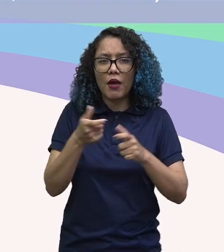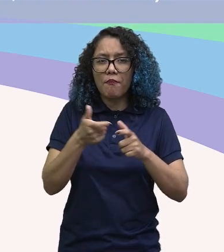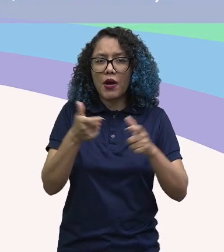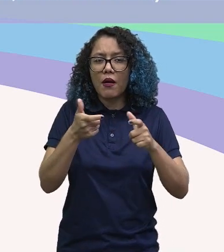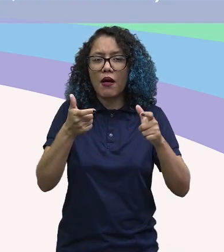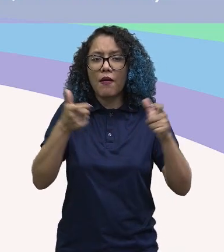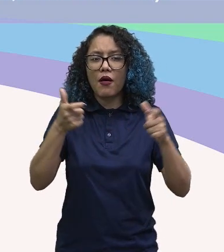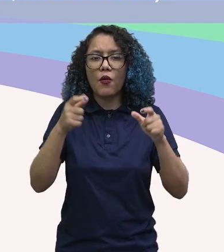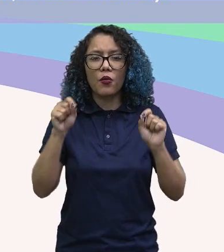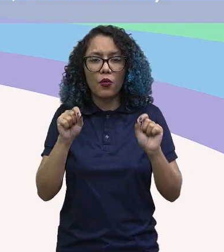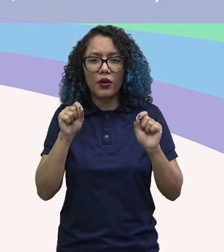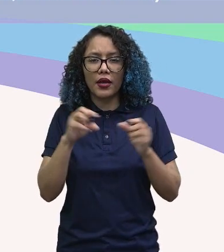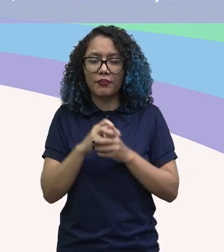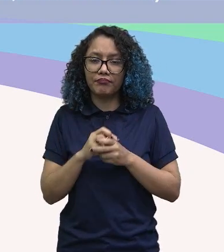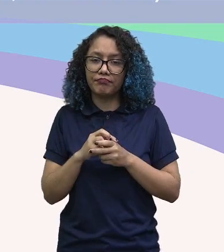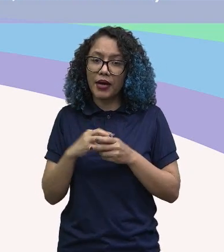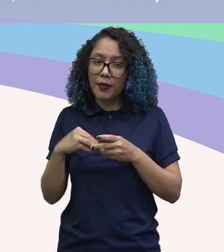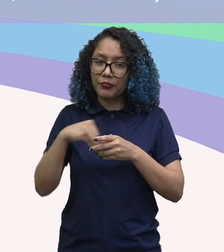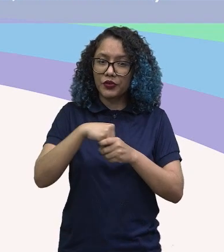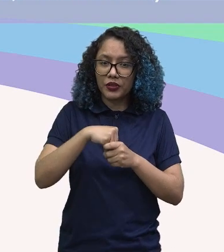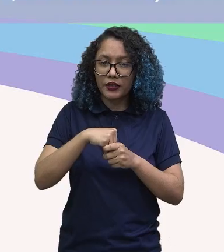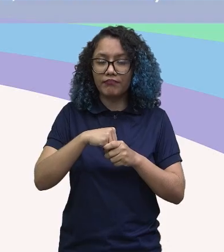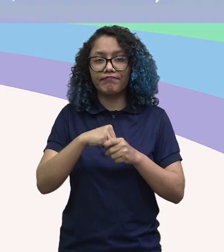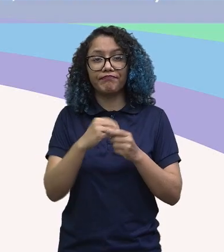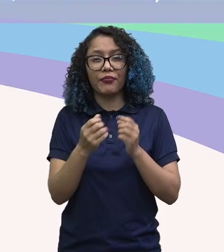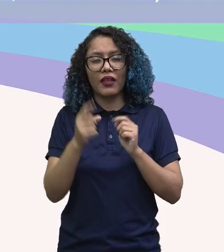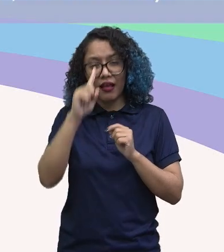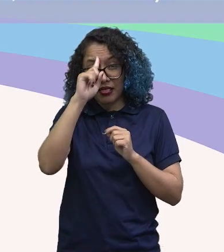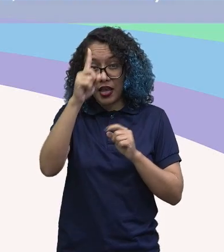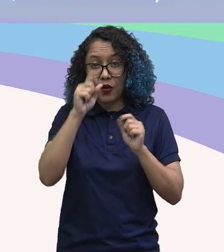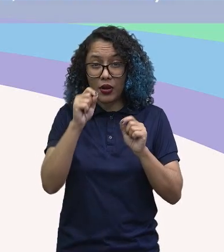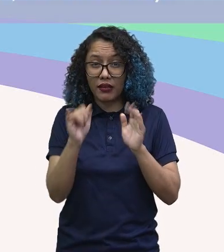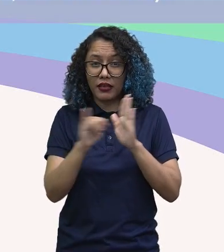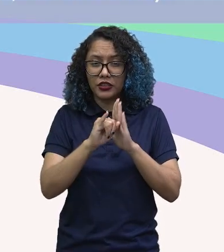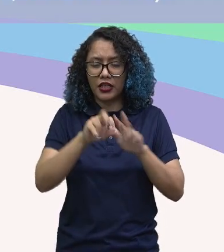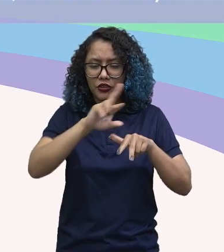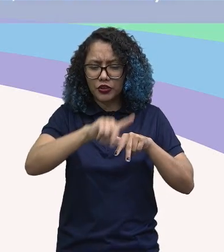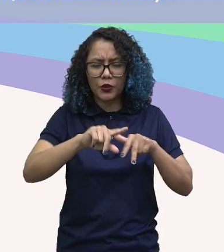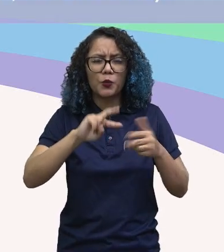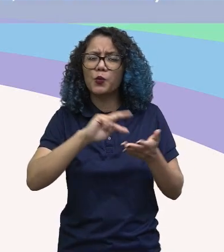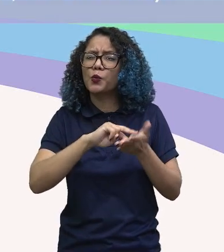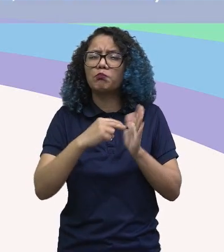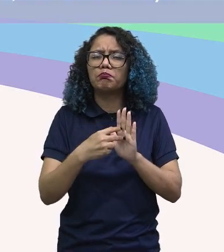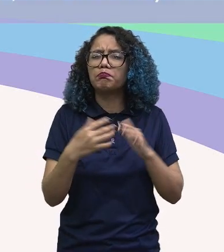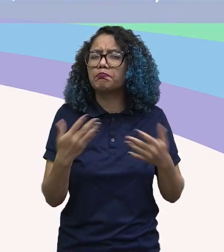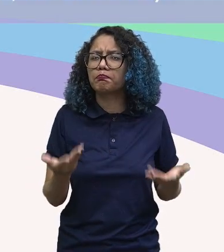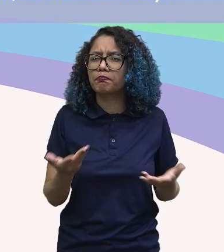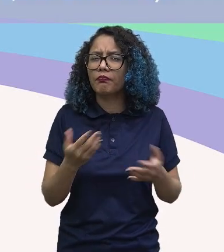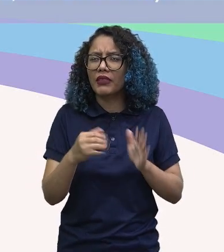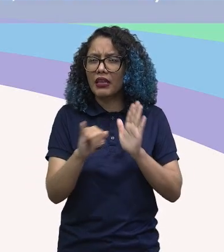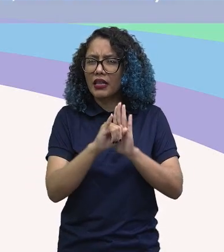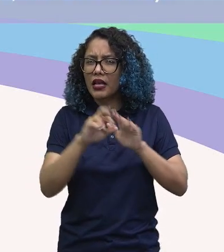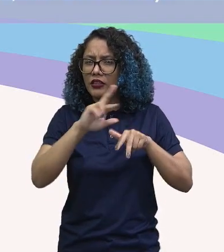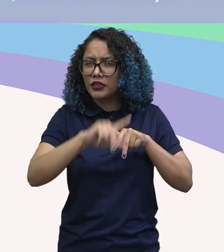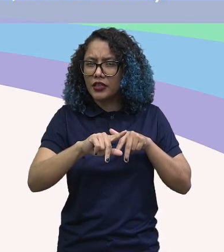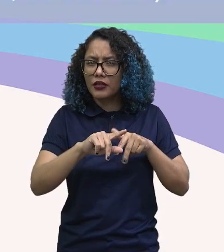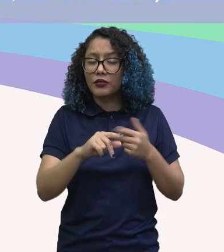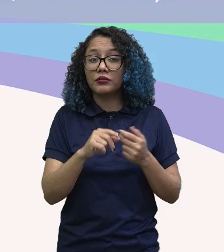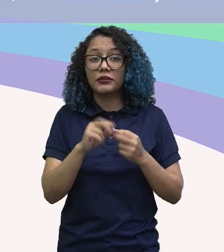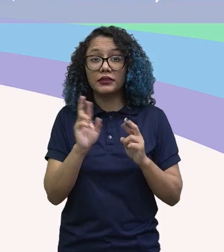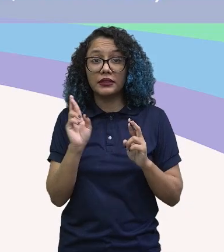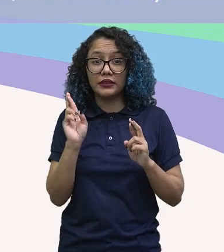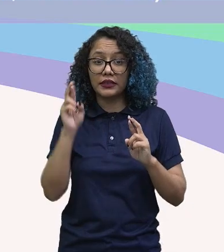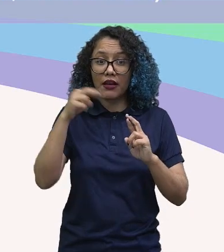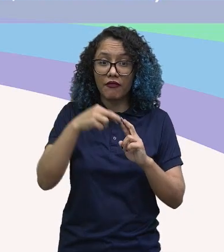para incluir a ideia de identidade de gênero. O que é a identidade de gênero? É como uma pessoa